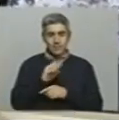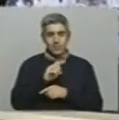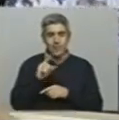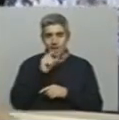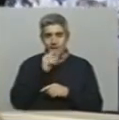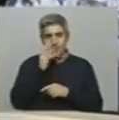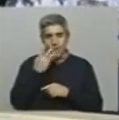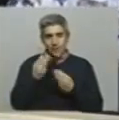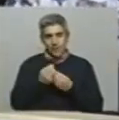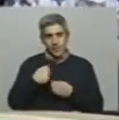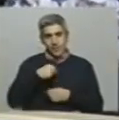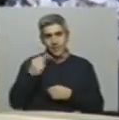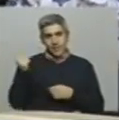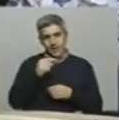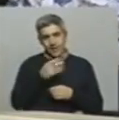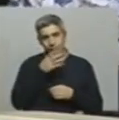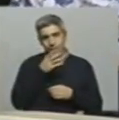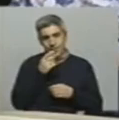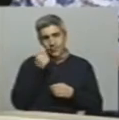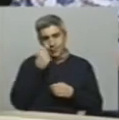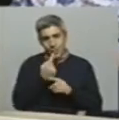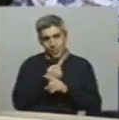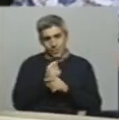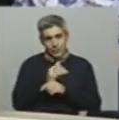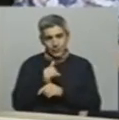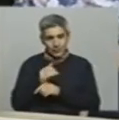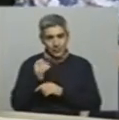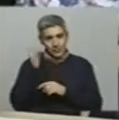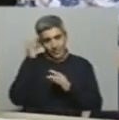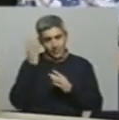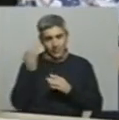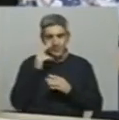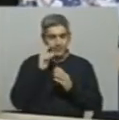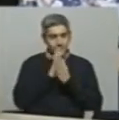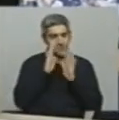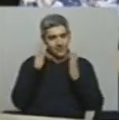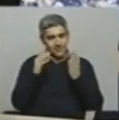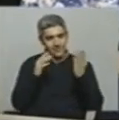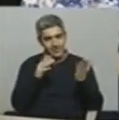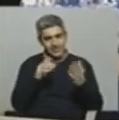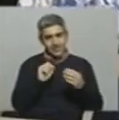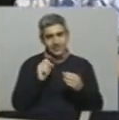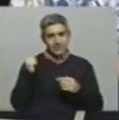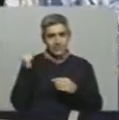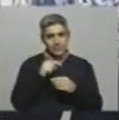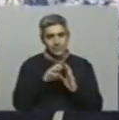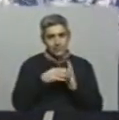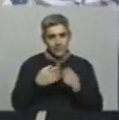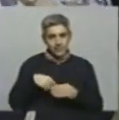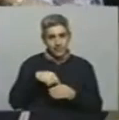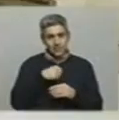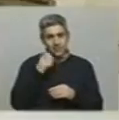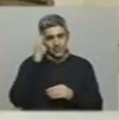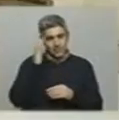galinha estão hoje aqui connosco para nos contarem melhor todas estas aventuras, por isso vamos aplaudi-los na sua chegada ao Agora Boa Nós. Tarde. Boa